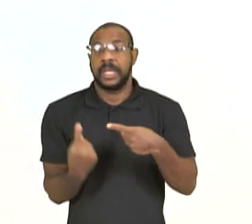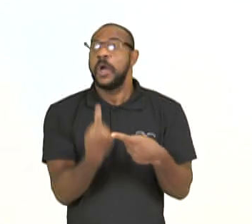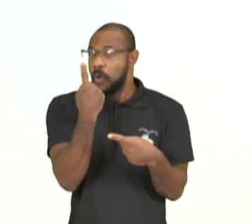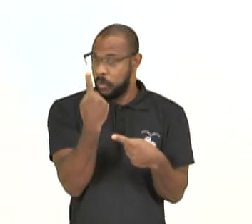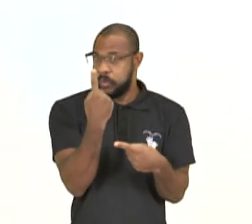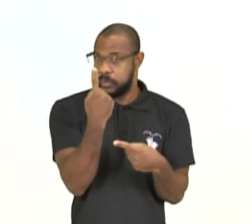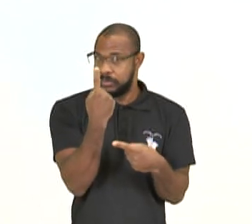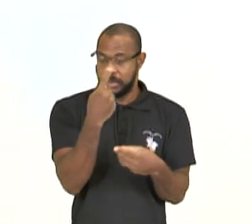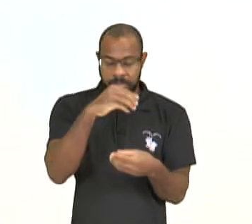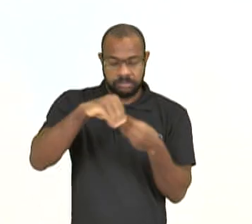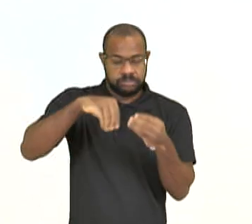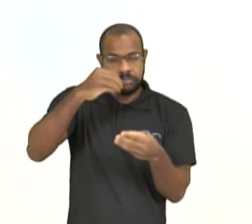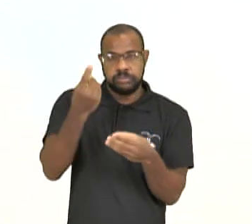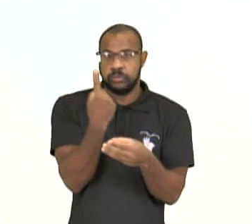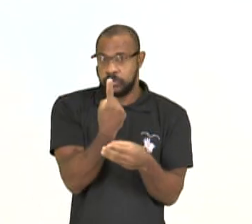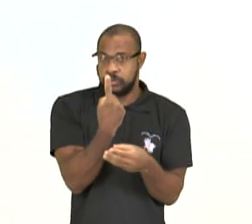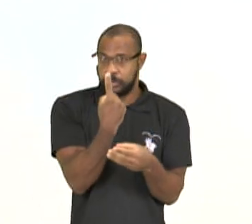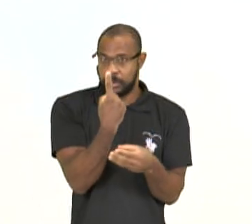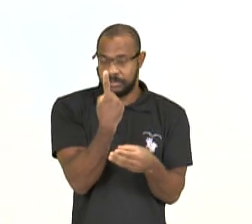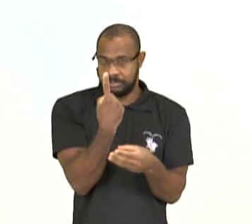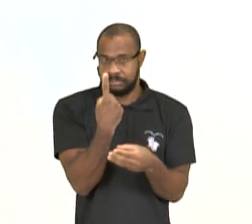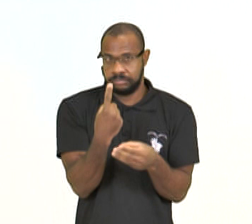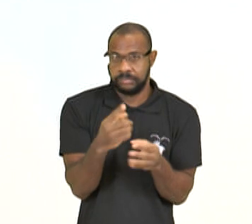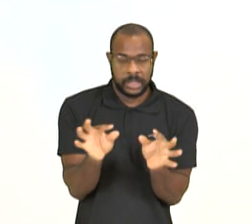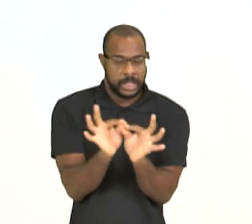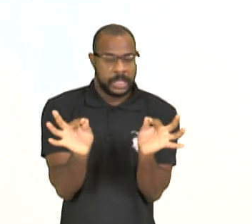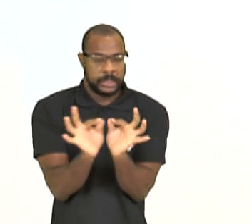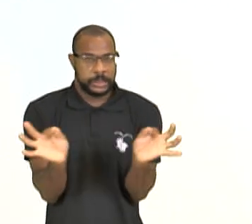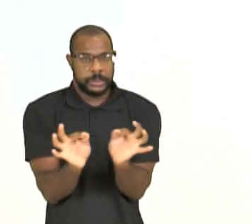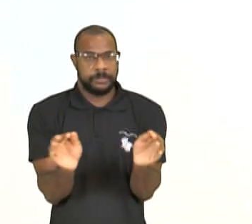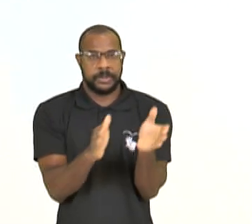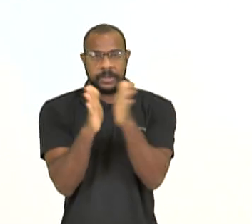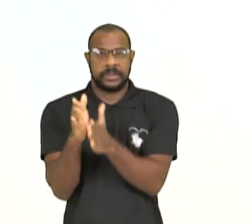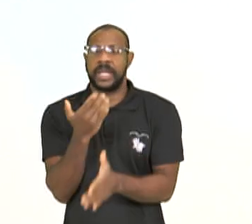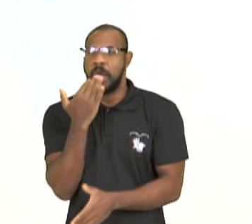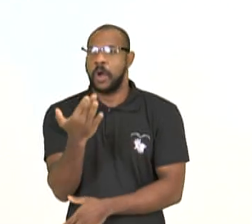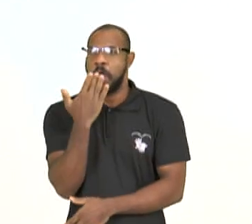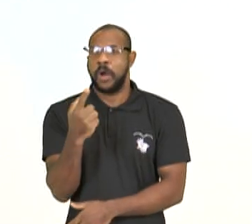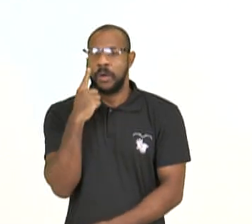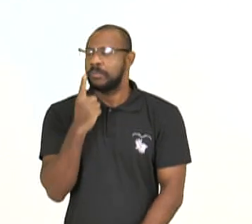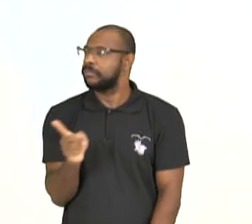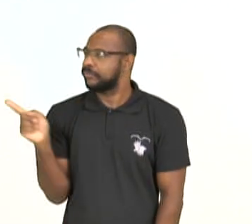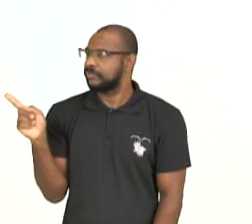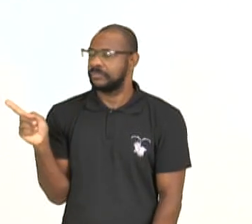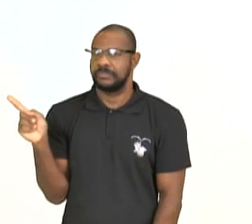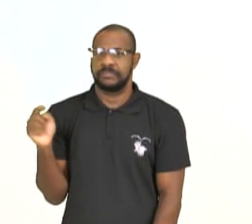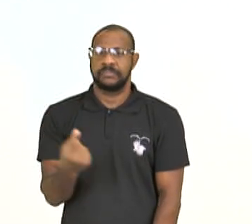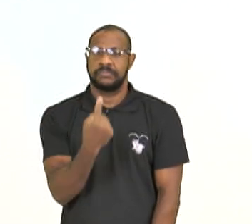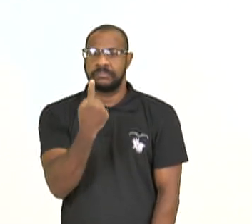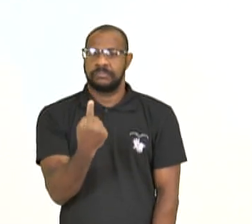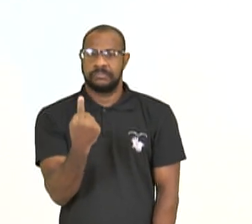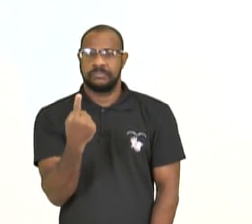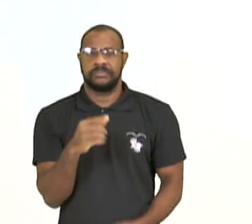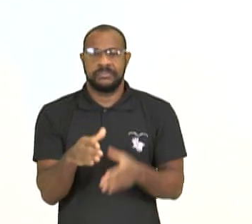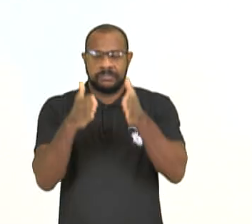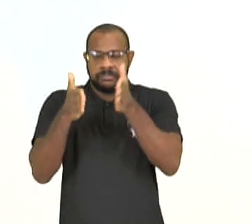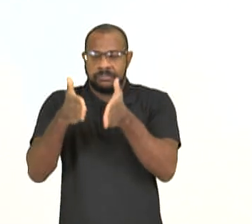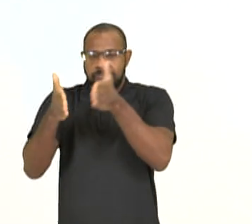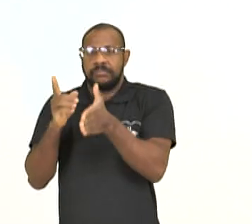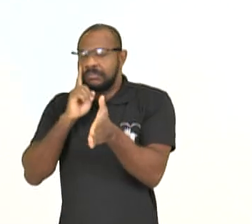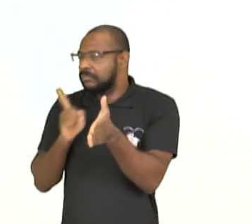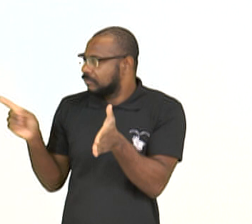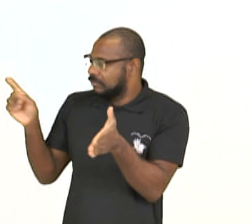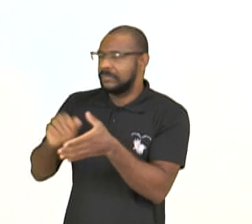tá? Então, aqui nós temos alguns frascos coloridos representando uma única fase. Você pode citar, nós podemos citar como